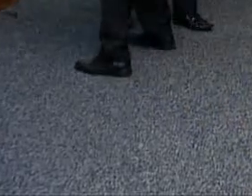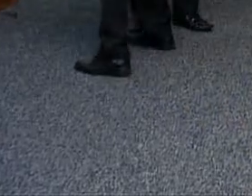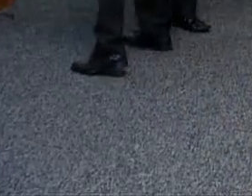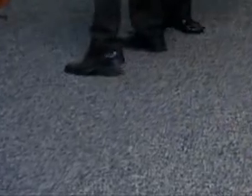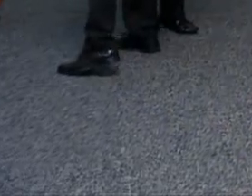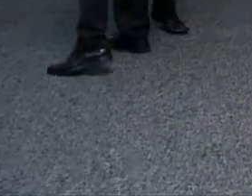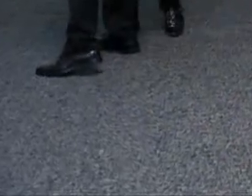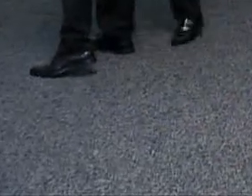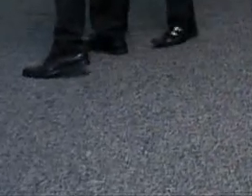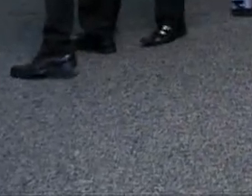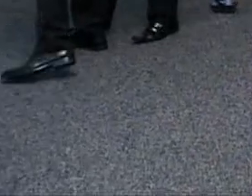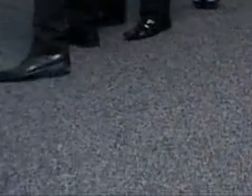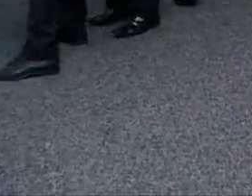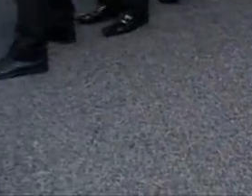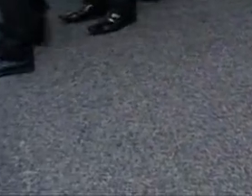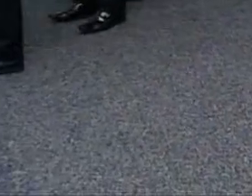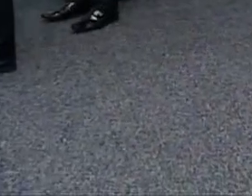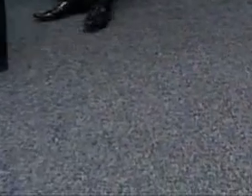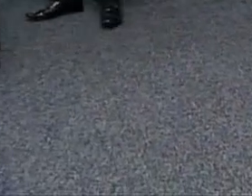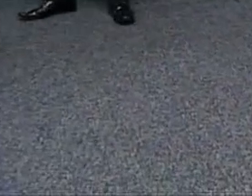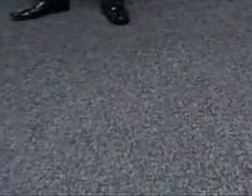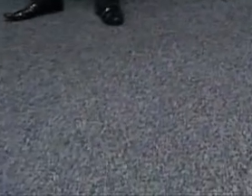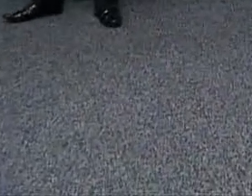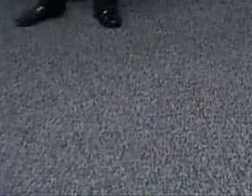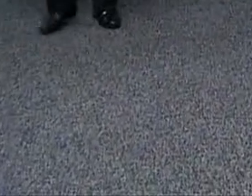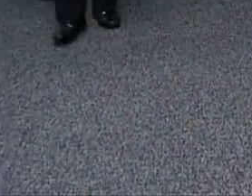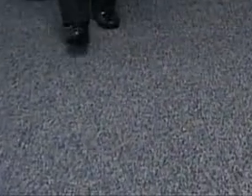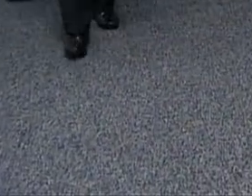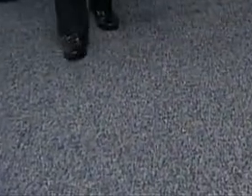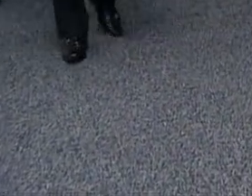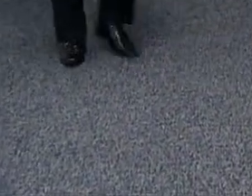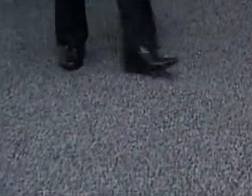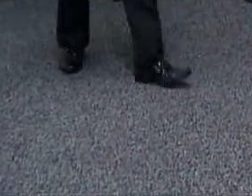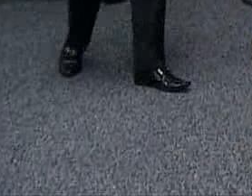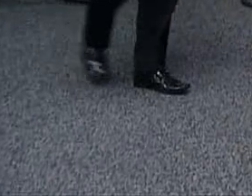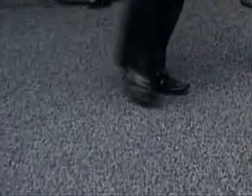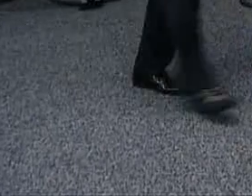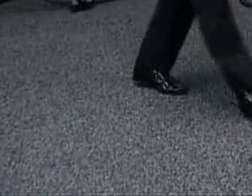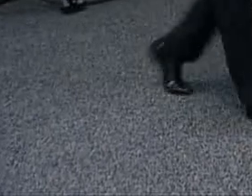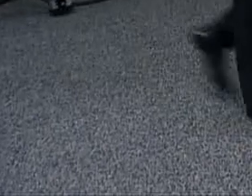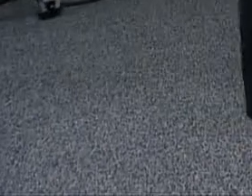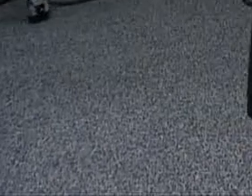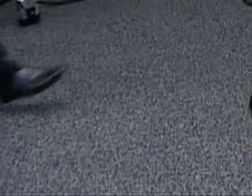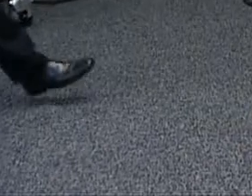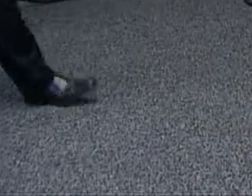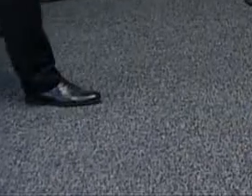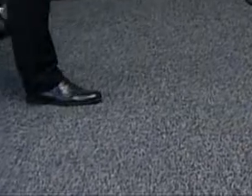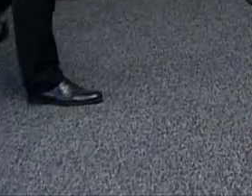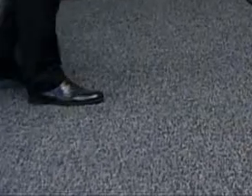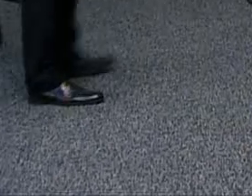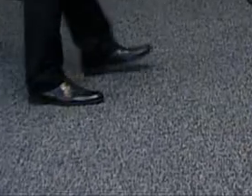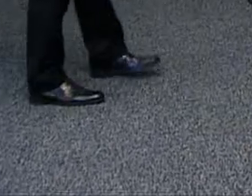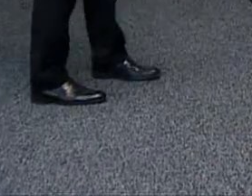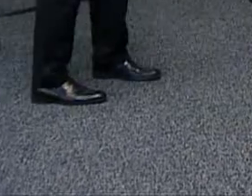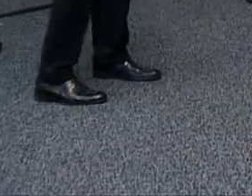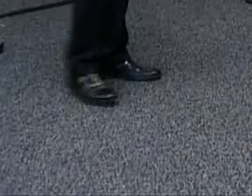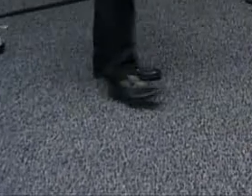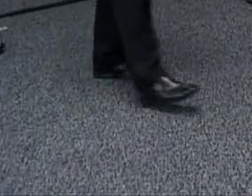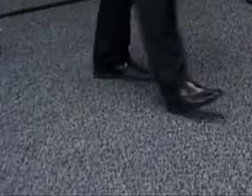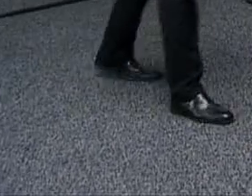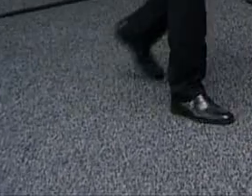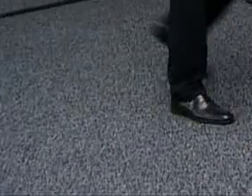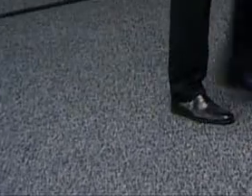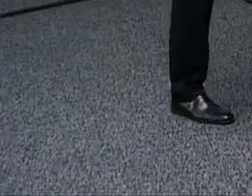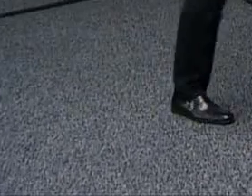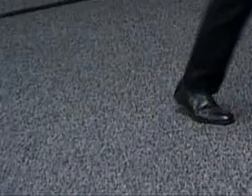plenário, porque nesse momento nós faremos uma homenagem ao vereador Fábio Simoa.